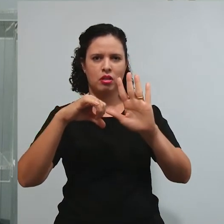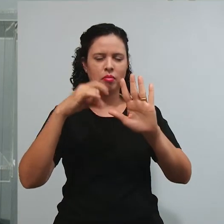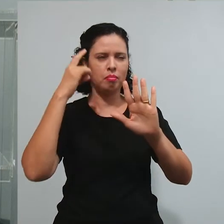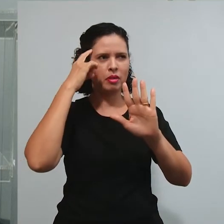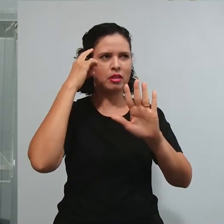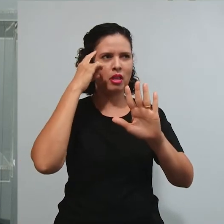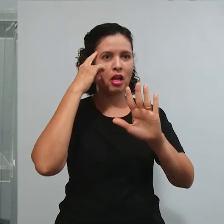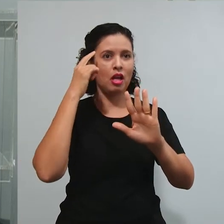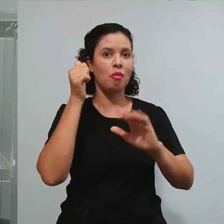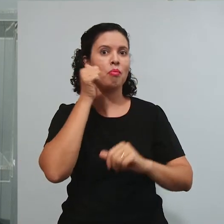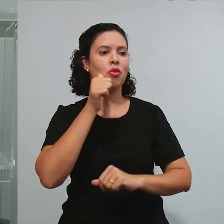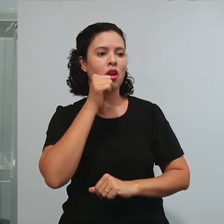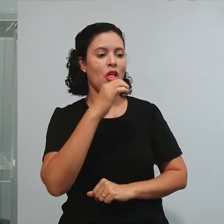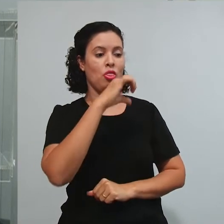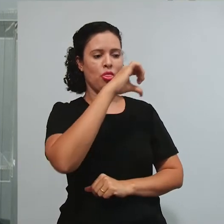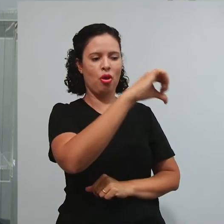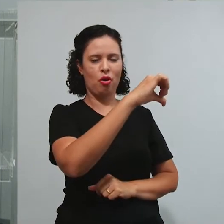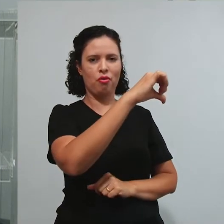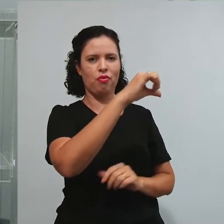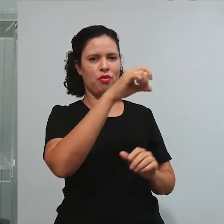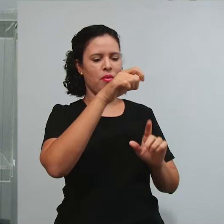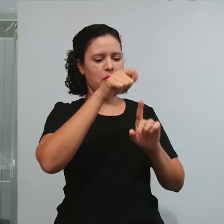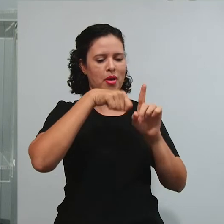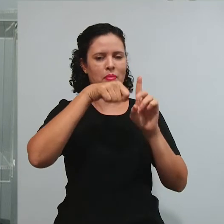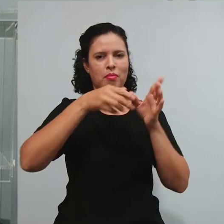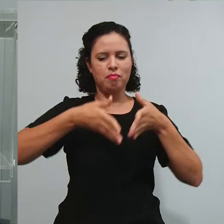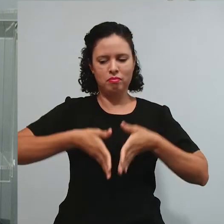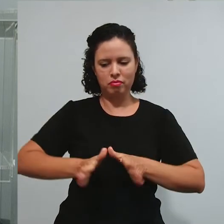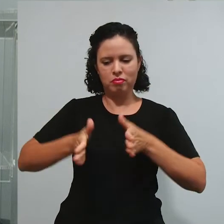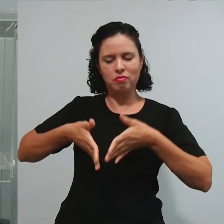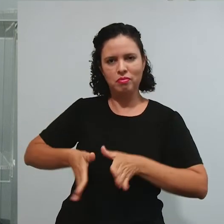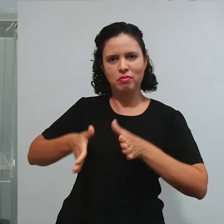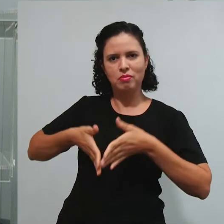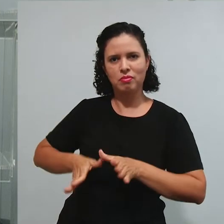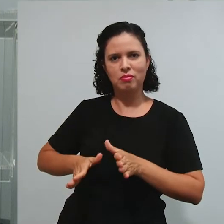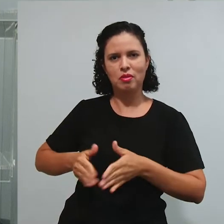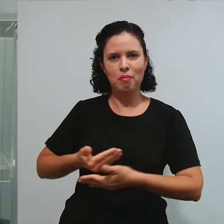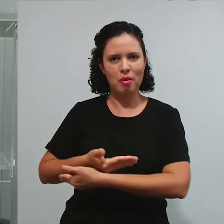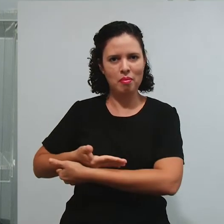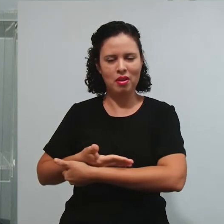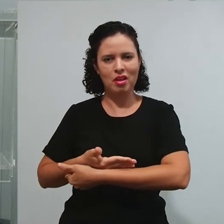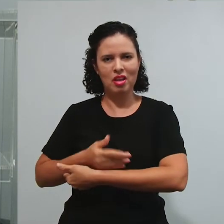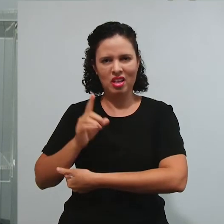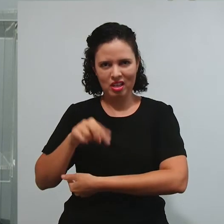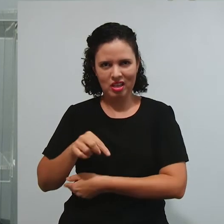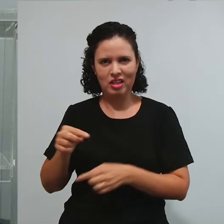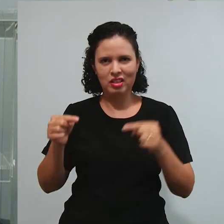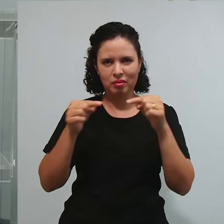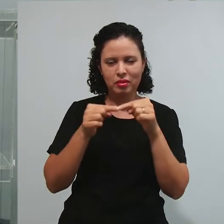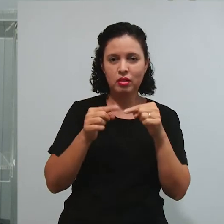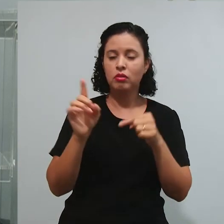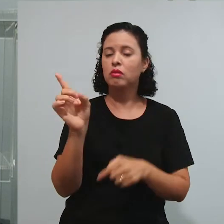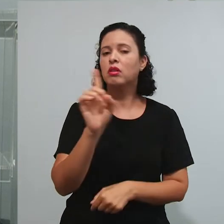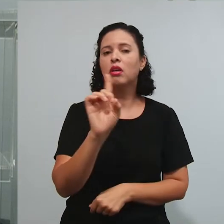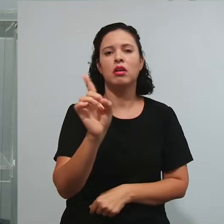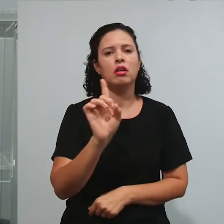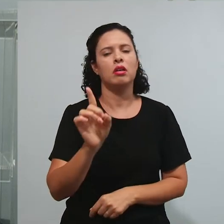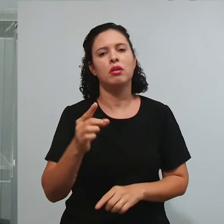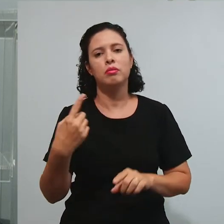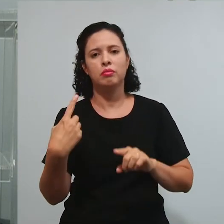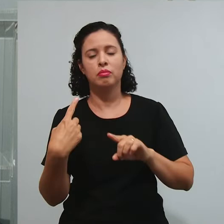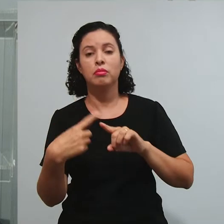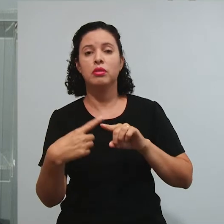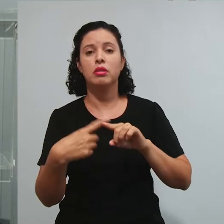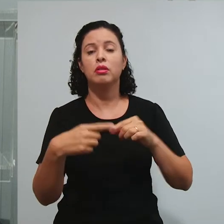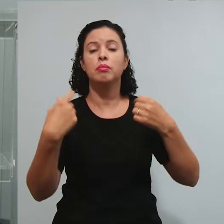para produzir um bebê por mês, porque não é assim que a coisa funciona, né? Precisa daquele tempo de evolução,